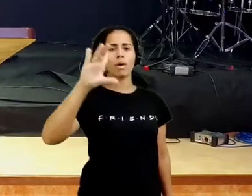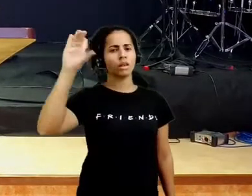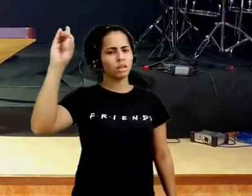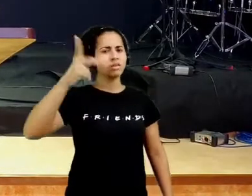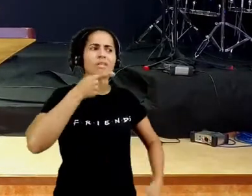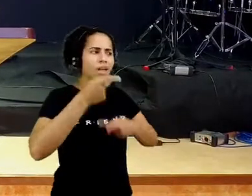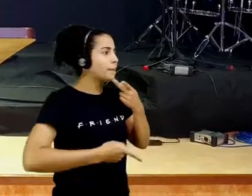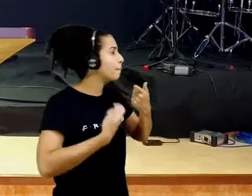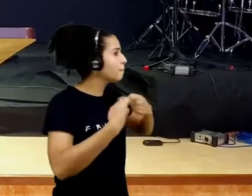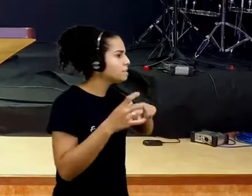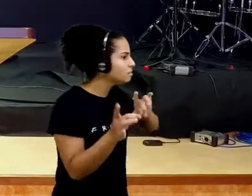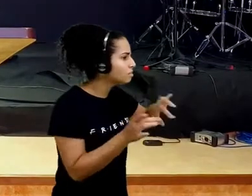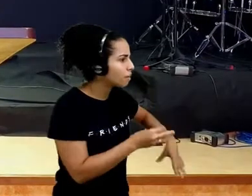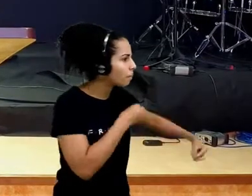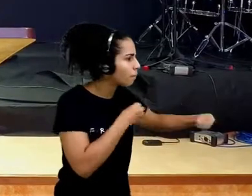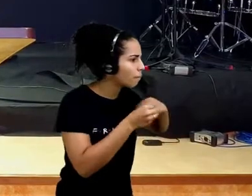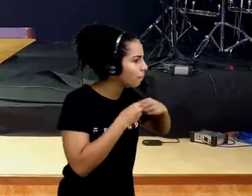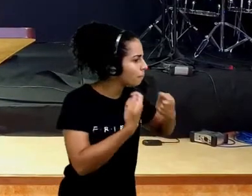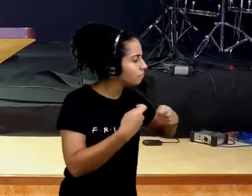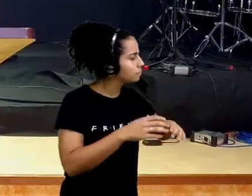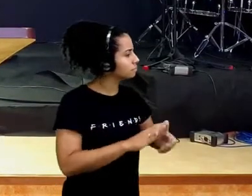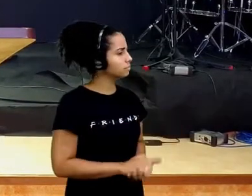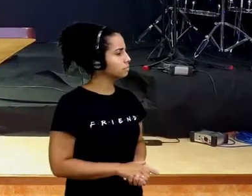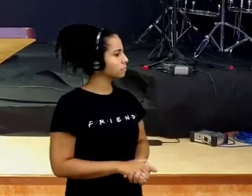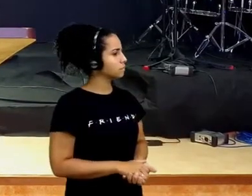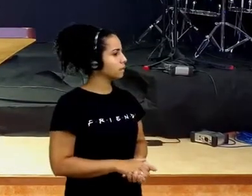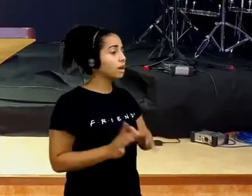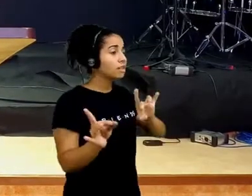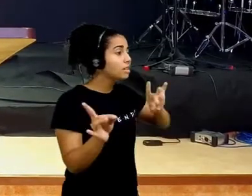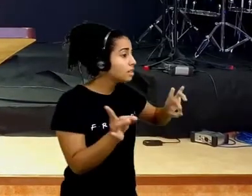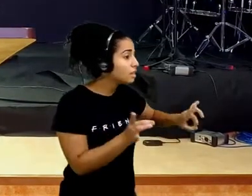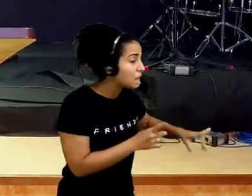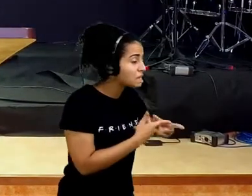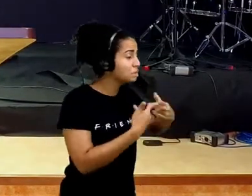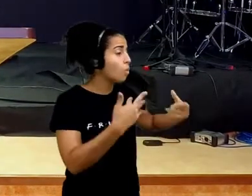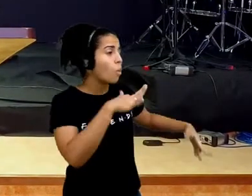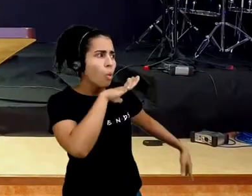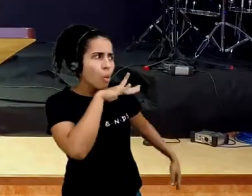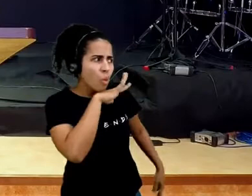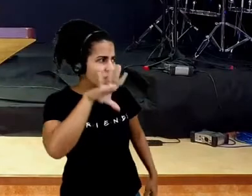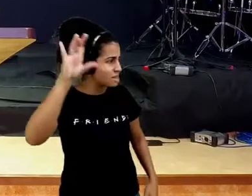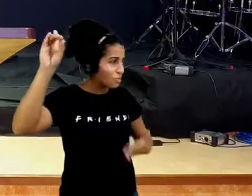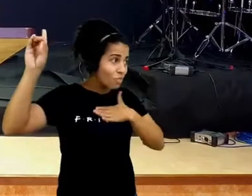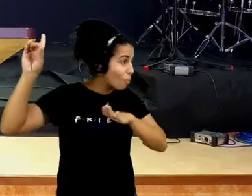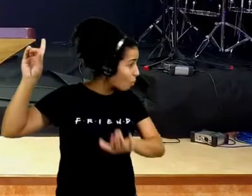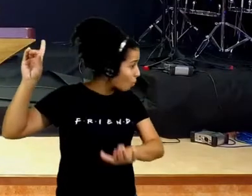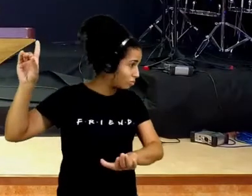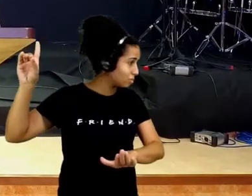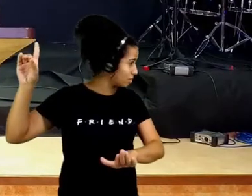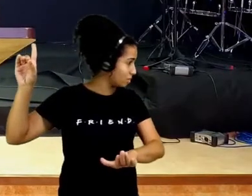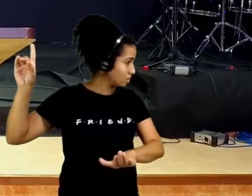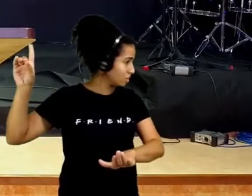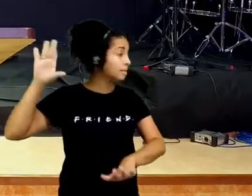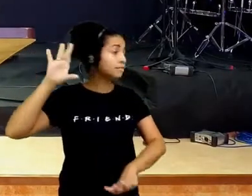pecado, que ele os aniquilasse, aquilo que era abominável aos olhos do Senhor.